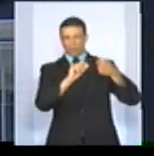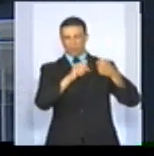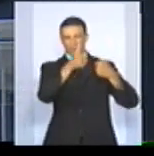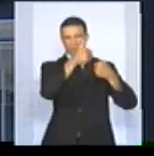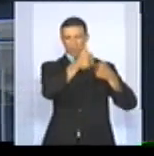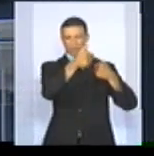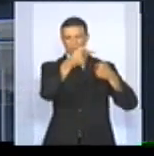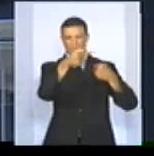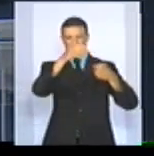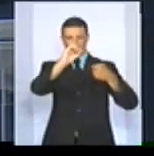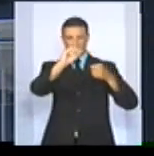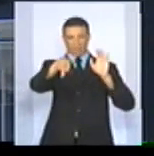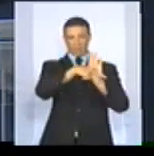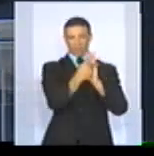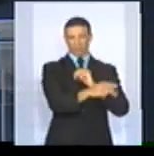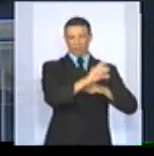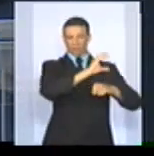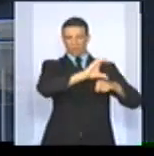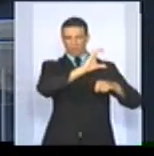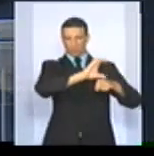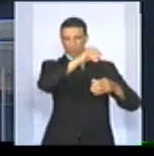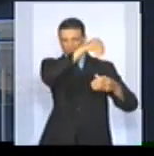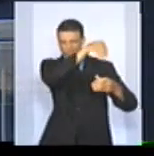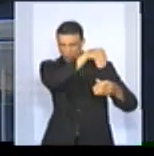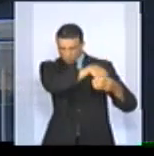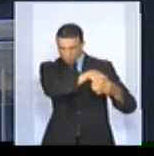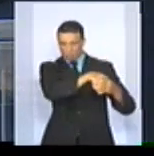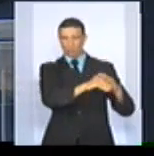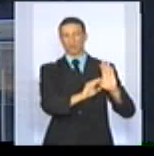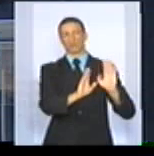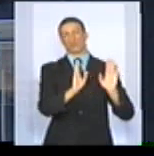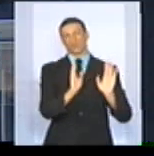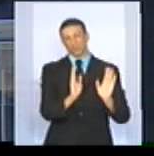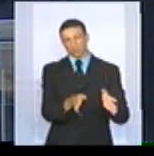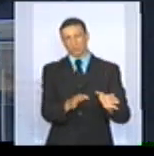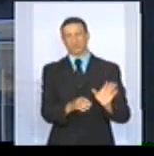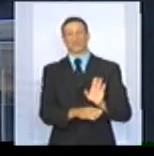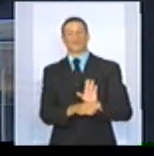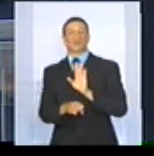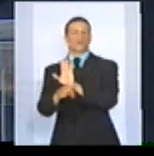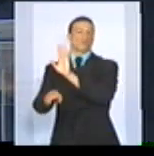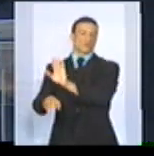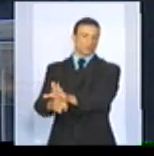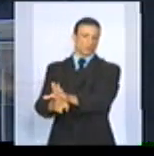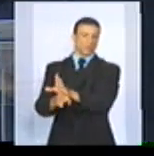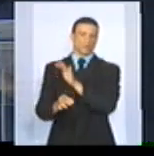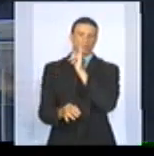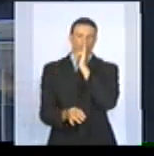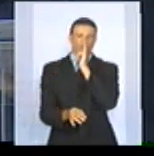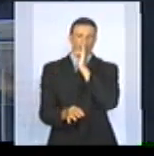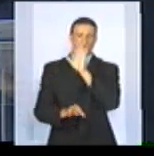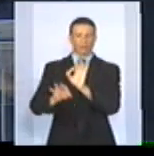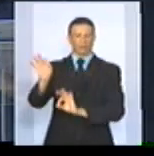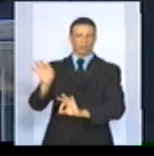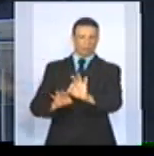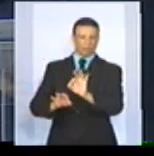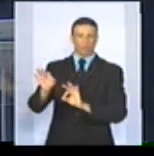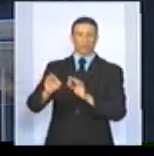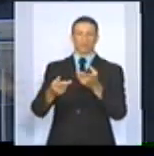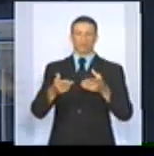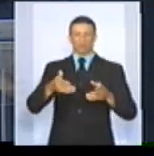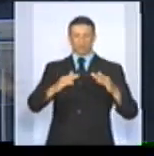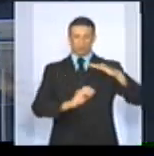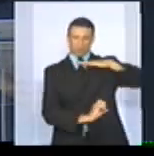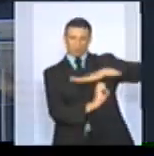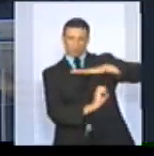Constituição define os princípios da ordem econômica e diz que se funda na soberania nacional. Fala da propriedade privada,